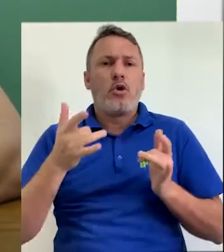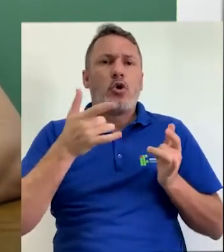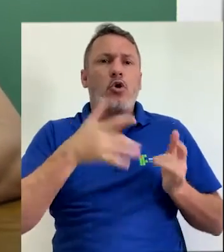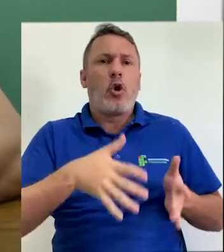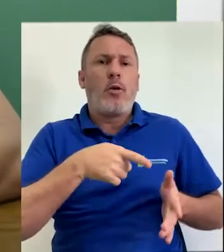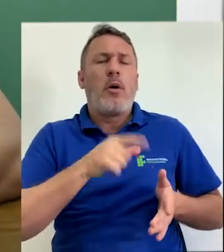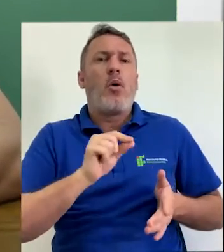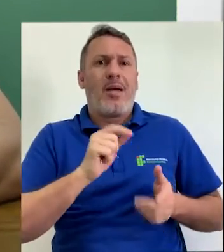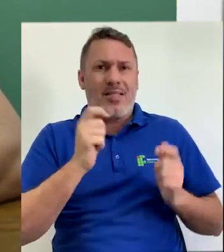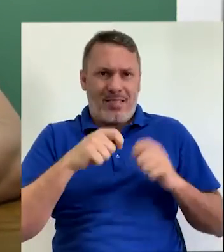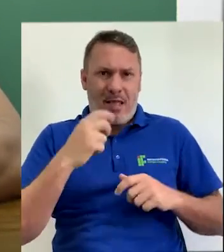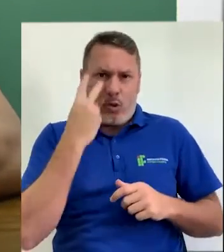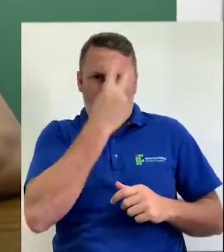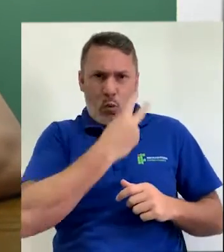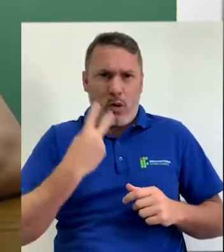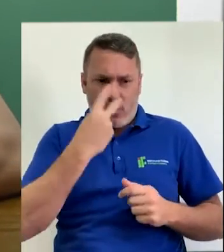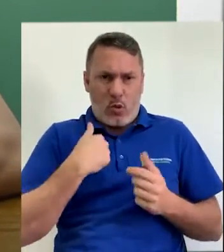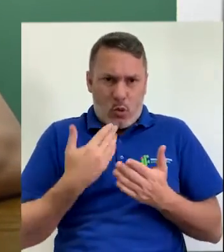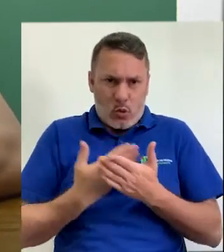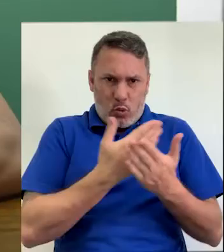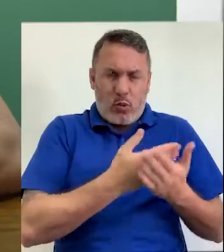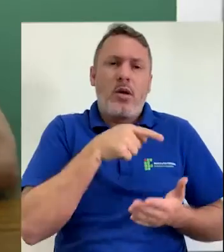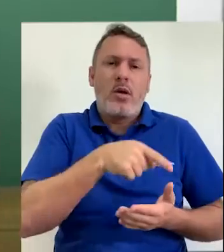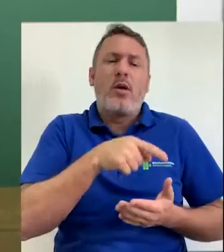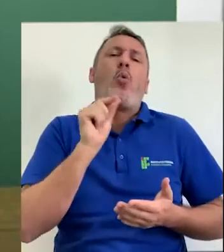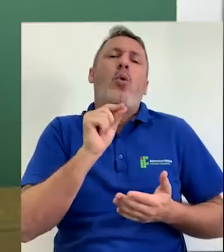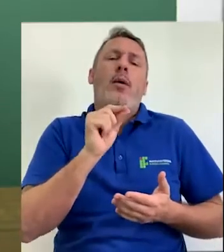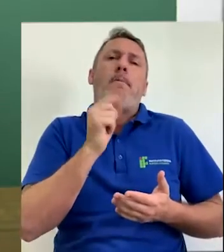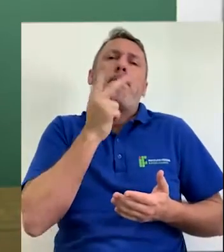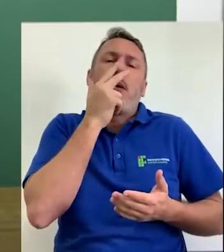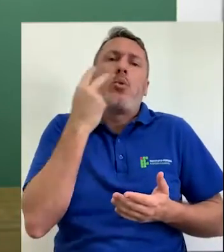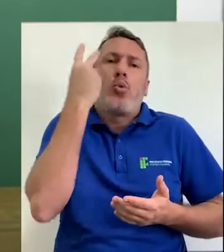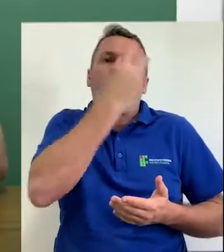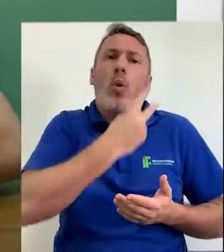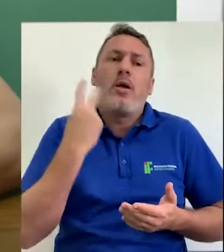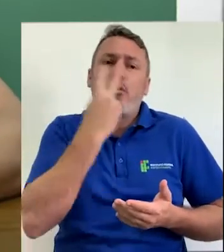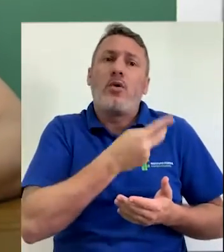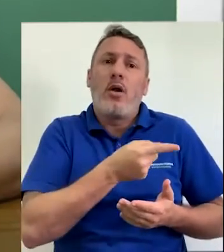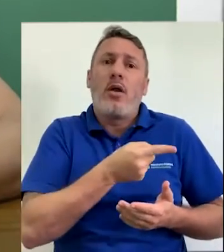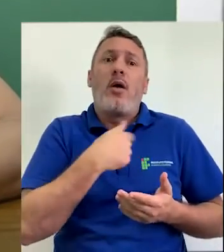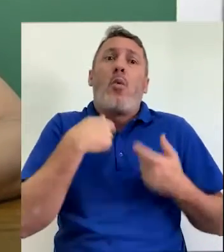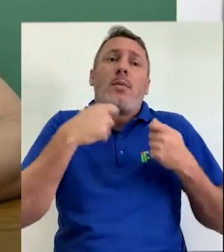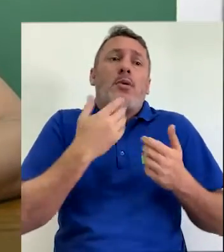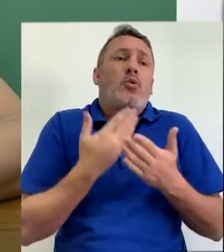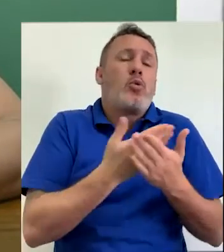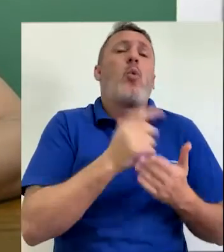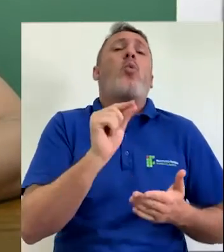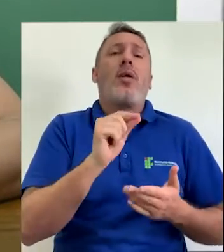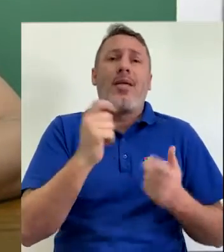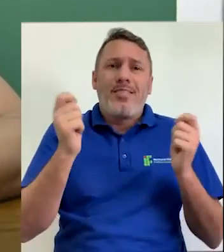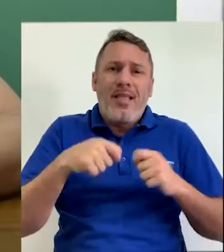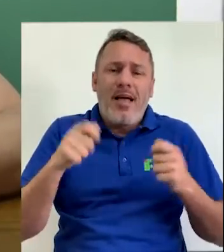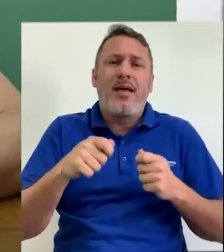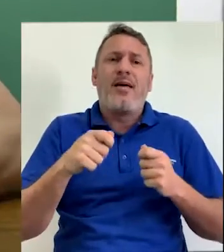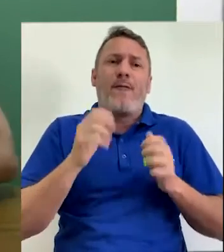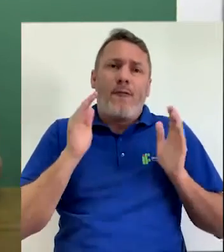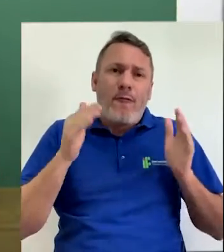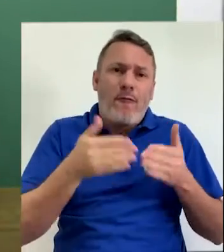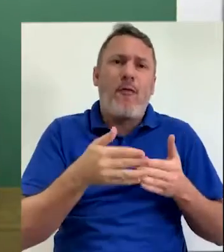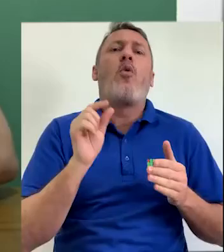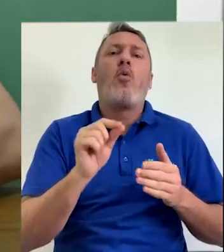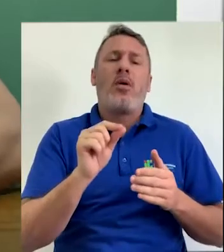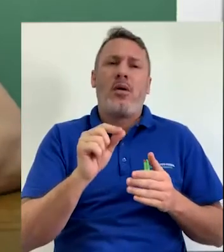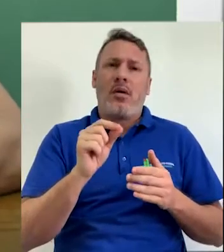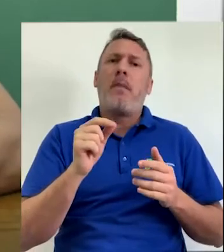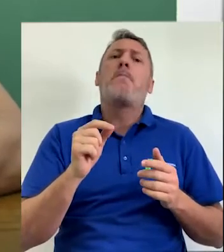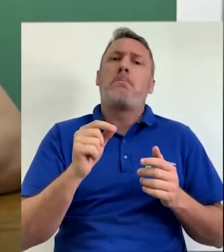tenho o quê? 2 horas? Então, o que eu posso produzir com essas 2 horas? O quanto que eu posso